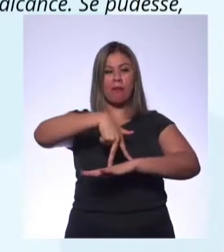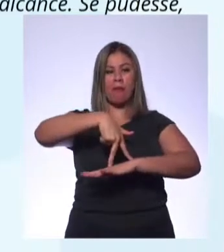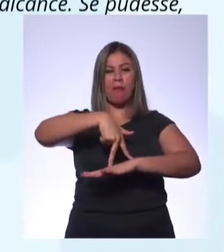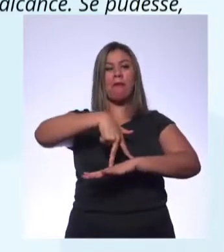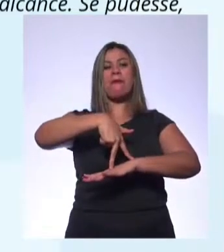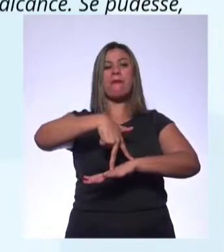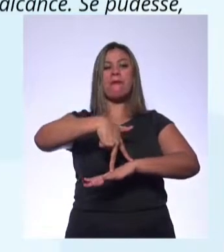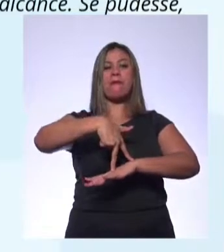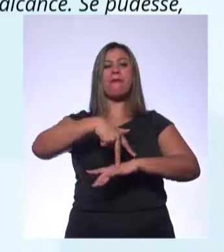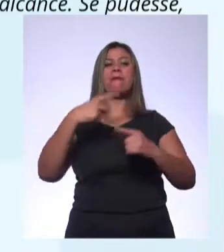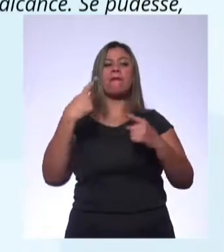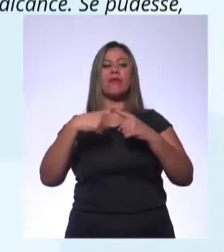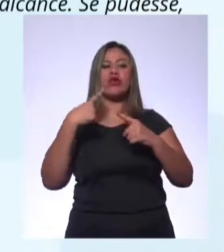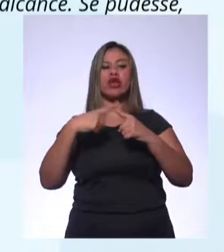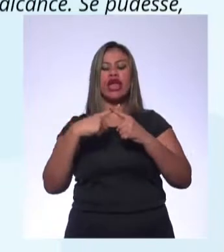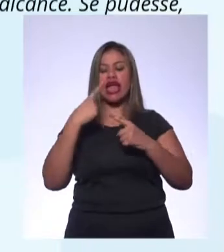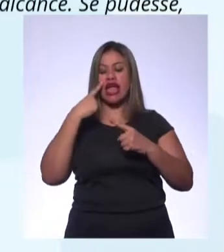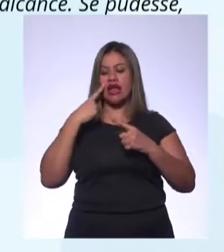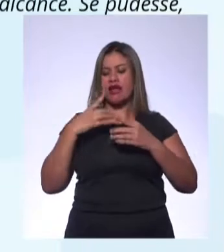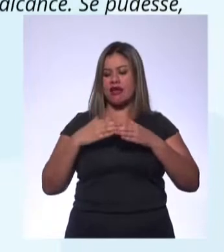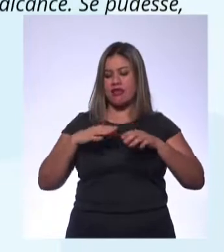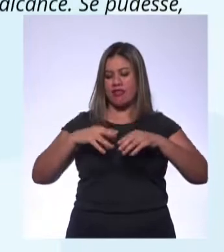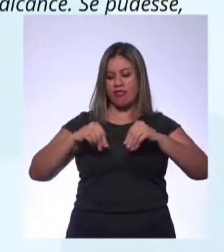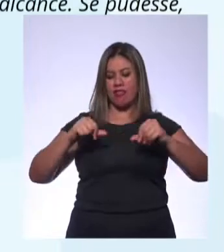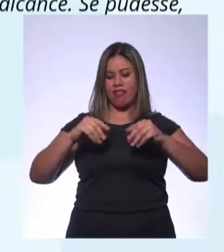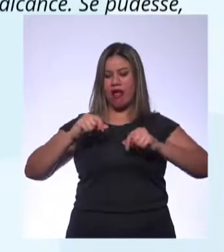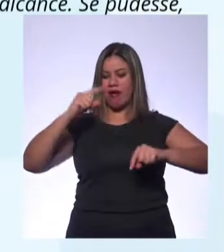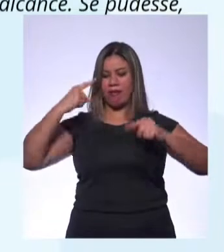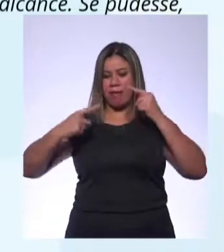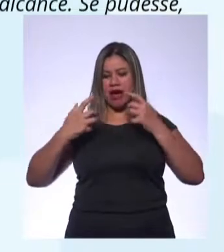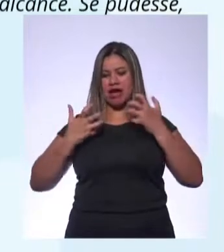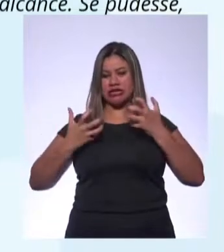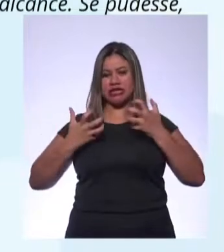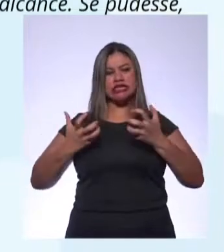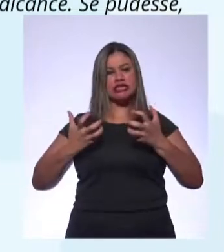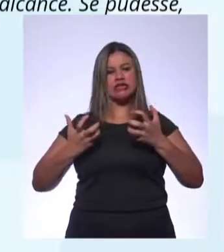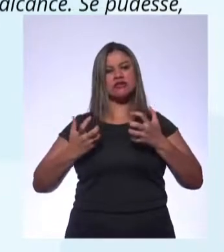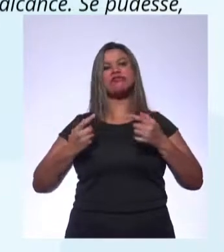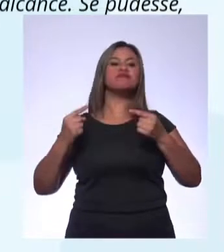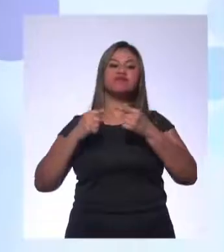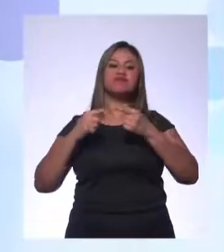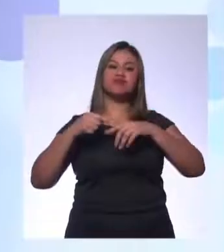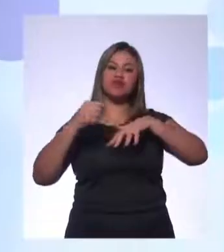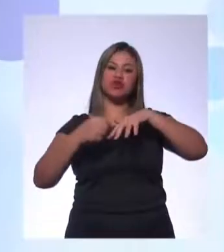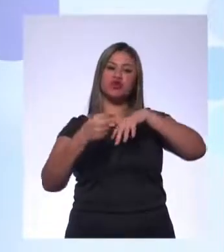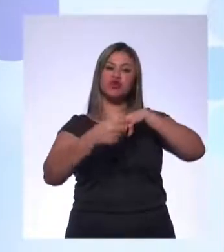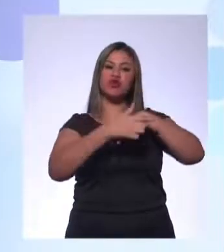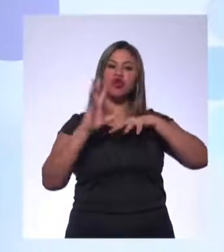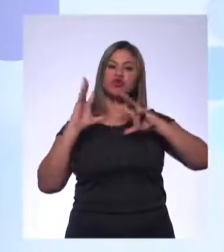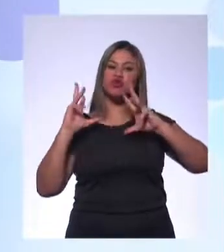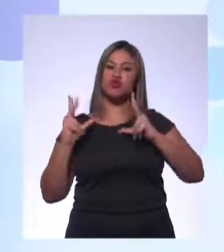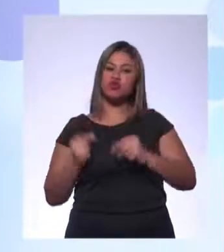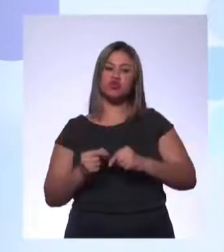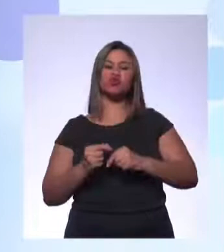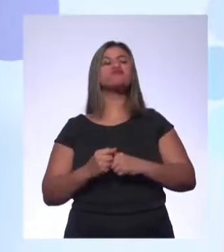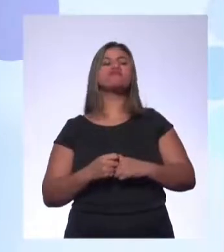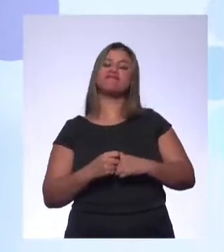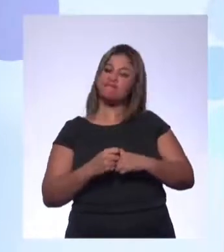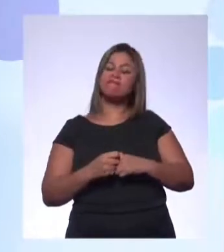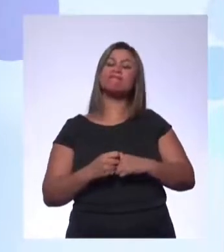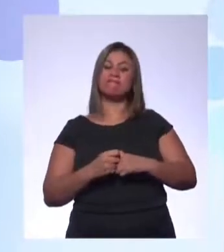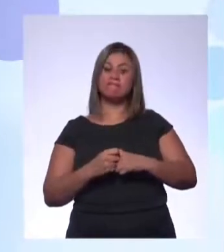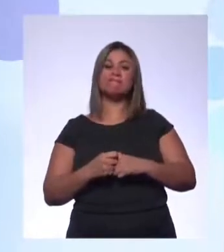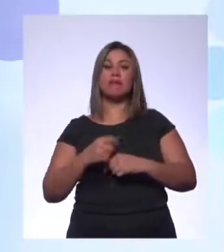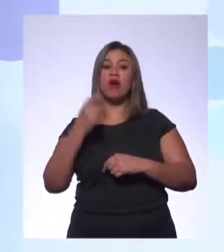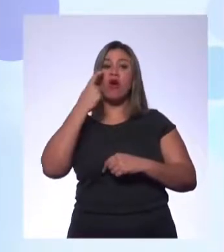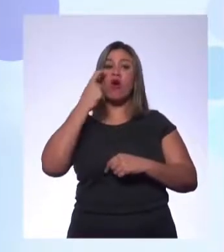aí delimitando o domínio que ele gostaria de ter sobre a África, que no caso seria o continente inteiro. Olha só o que ele diz